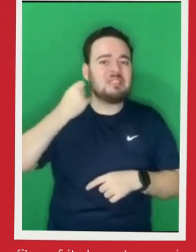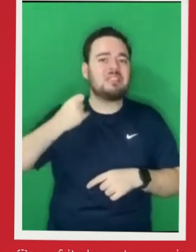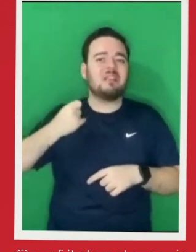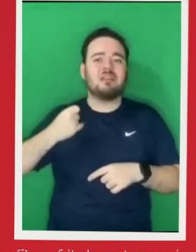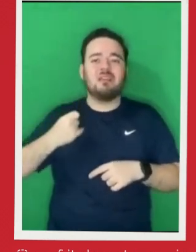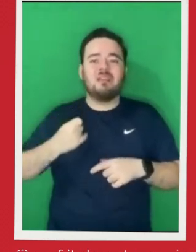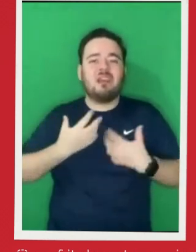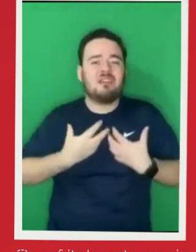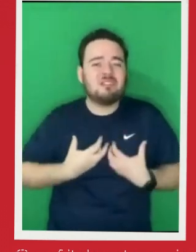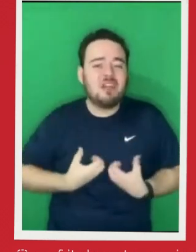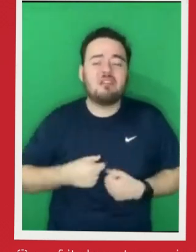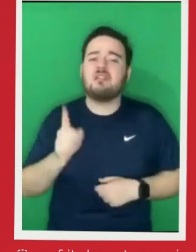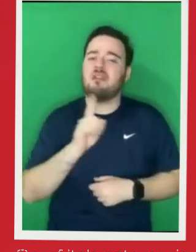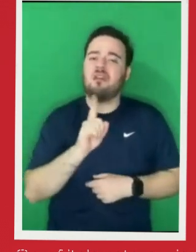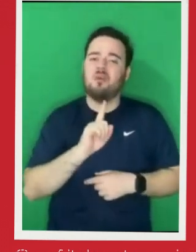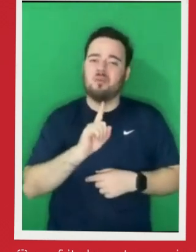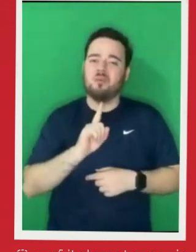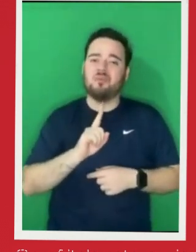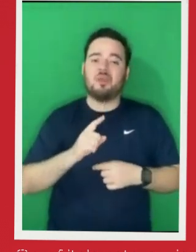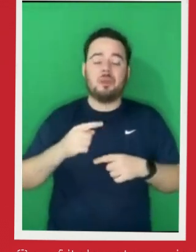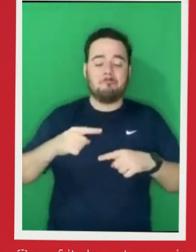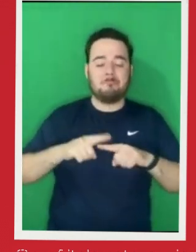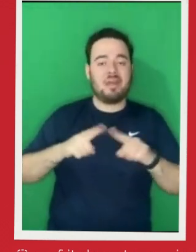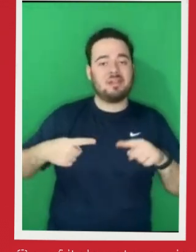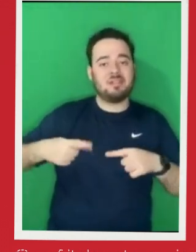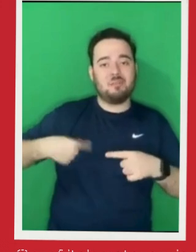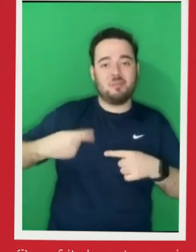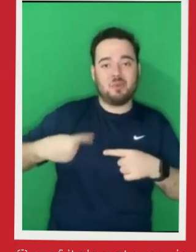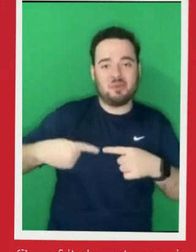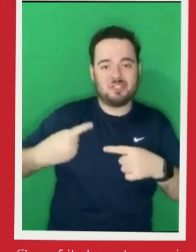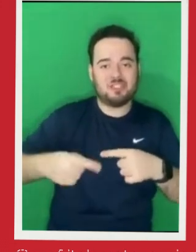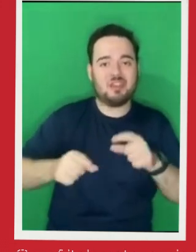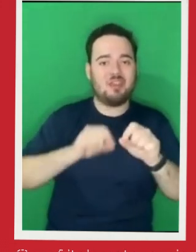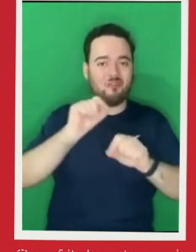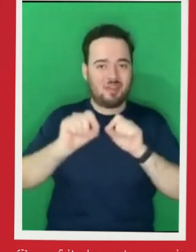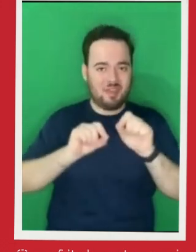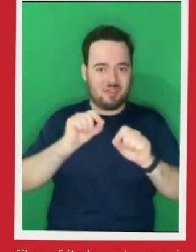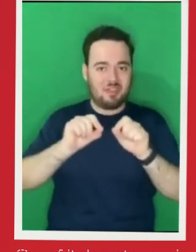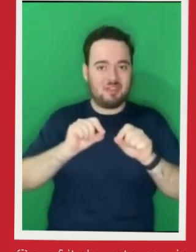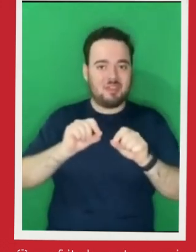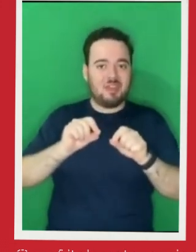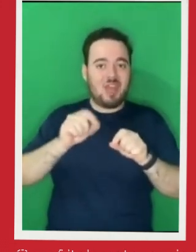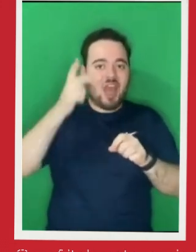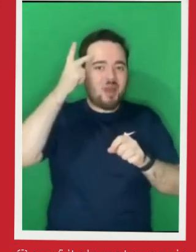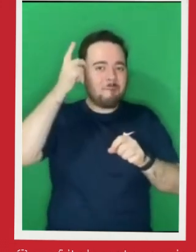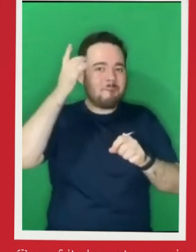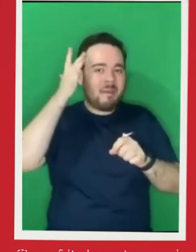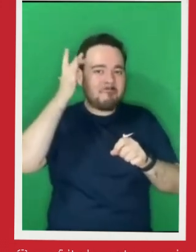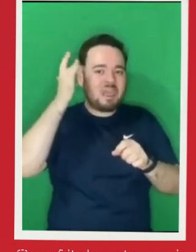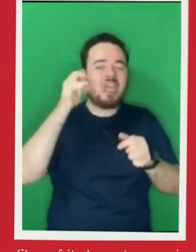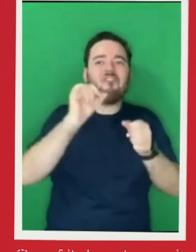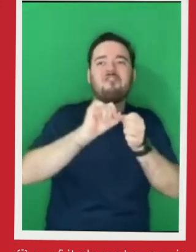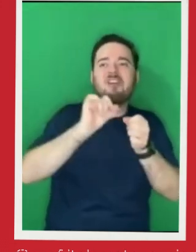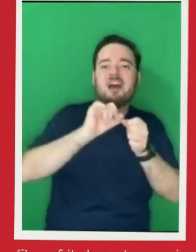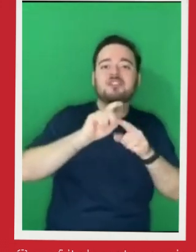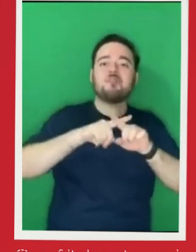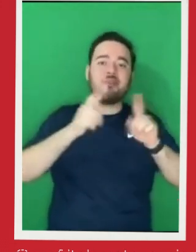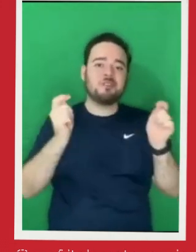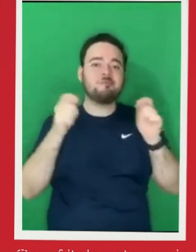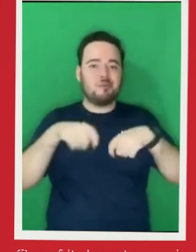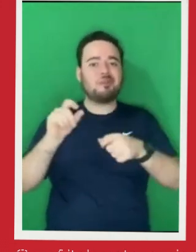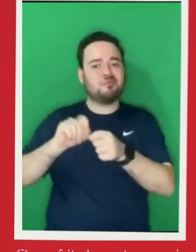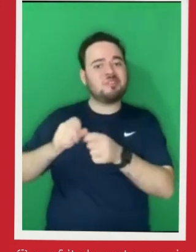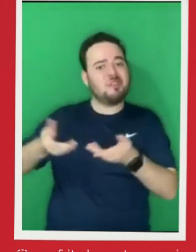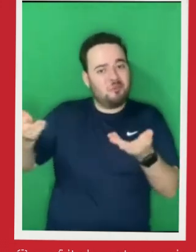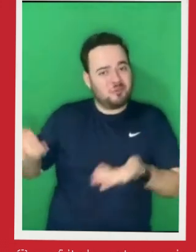não é porque é indolente, não é porque não está fazendo as coisas, mas procrastinar é deixar para amanhã o que deve e pode ser feito